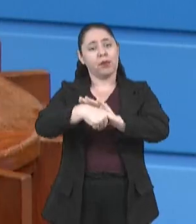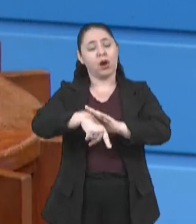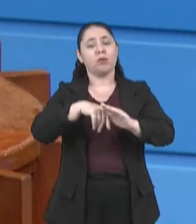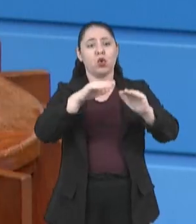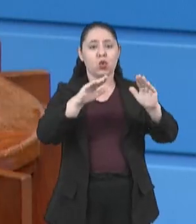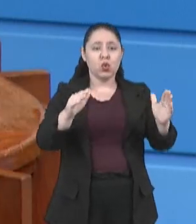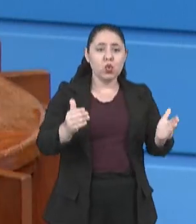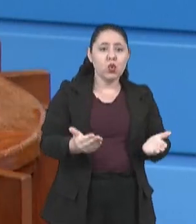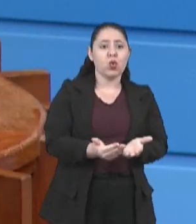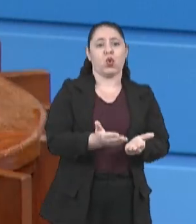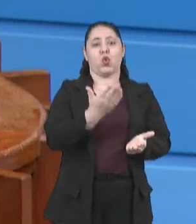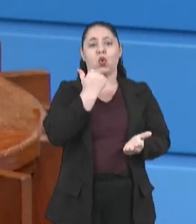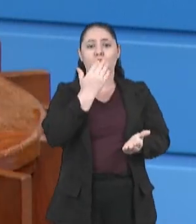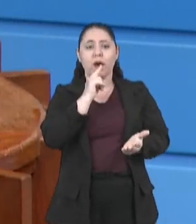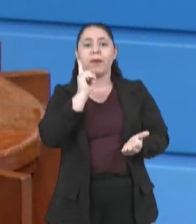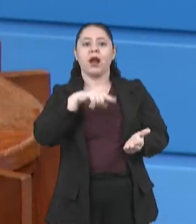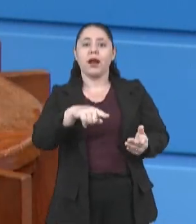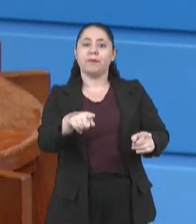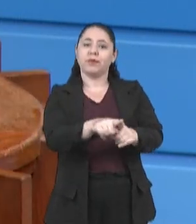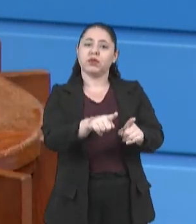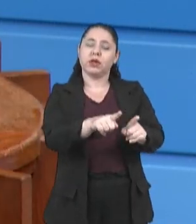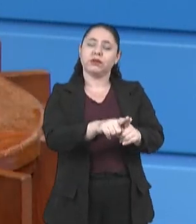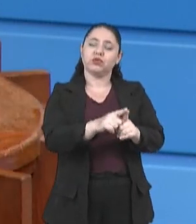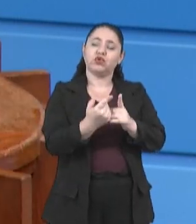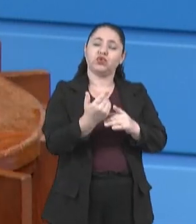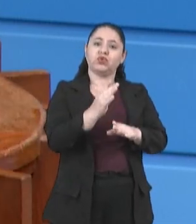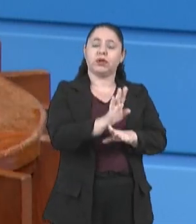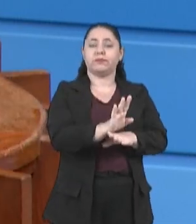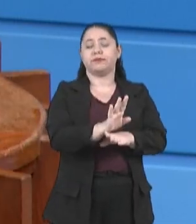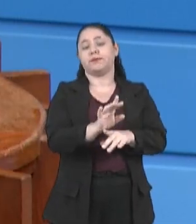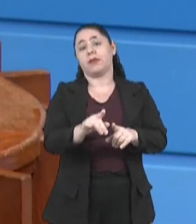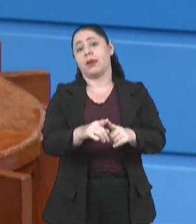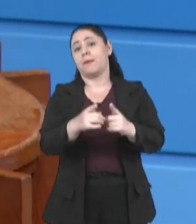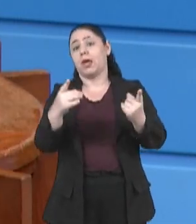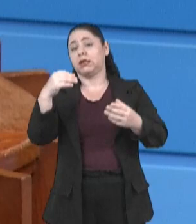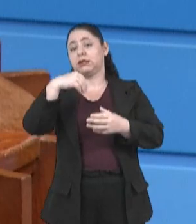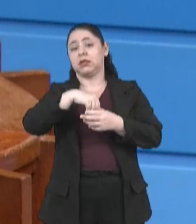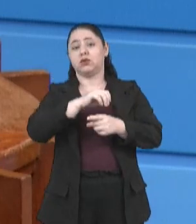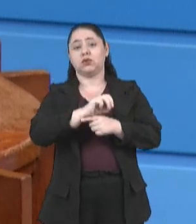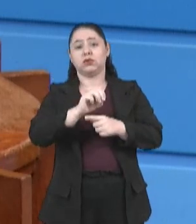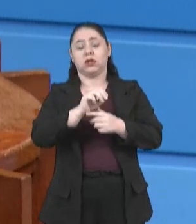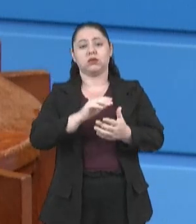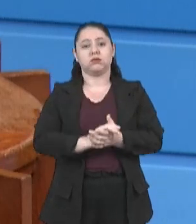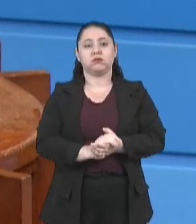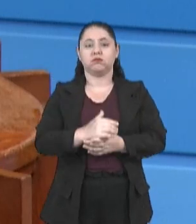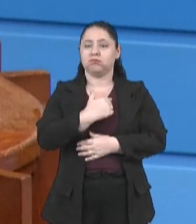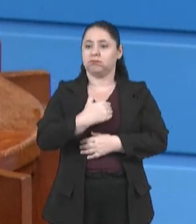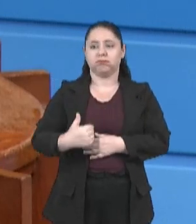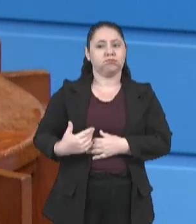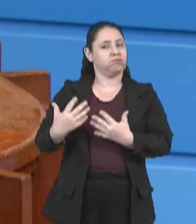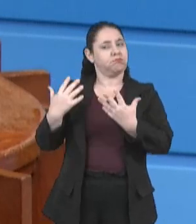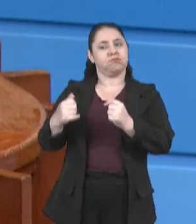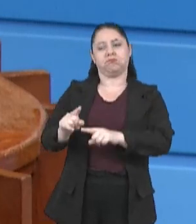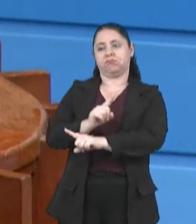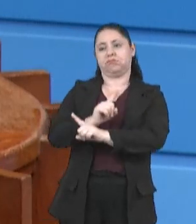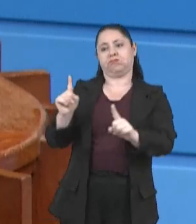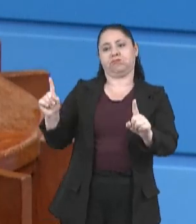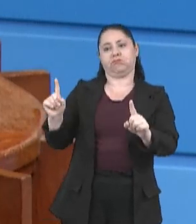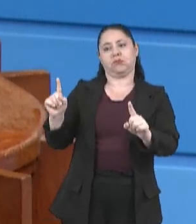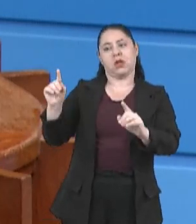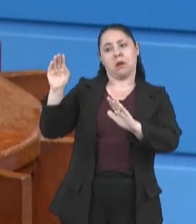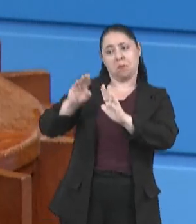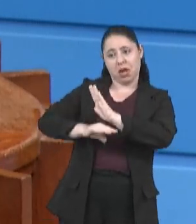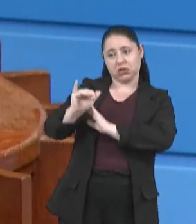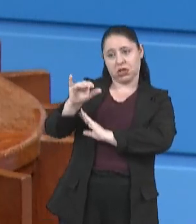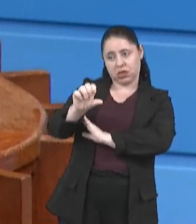alíquota de ICMS da cesta básica. Mas aqui o governo não quis baixar a